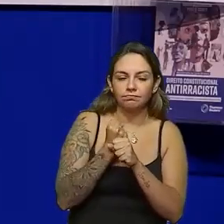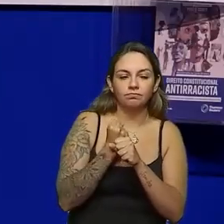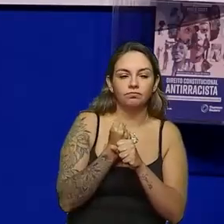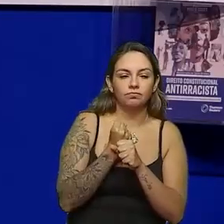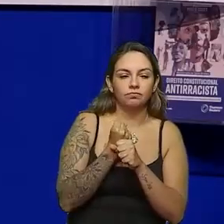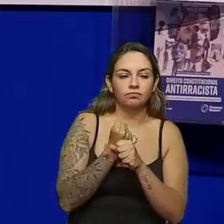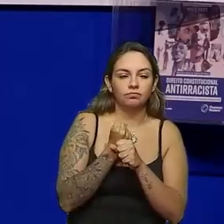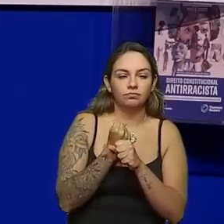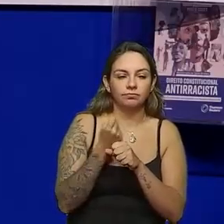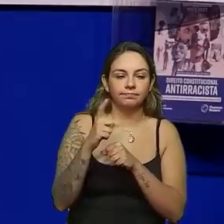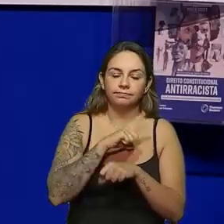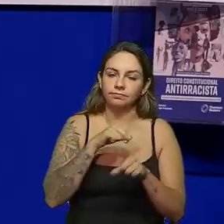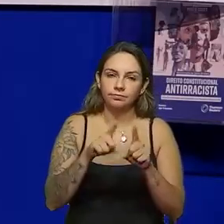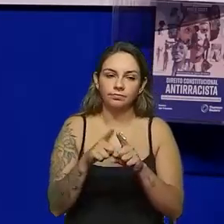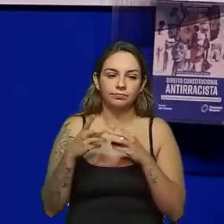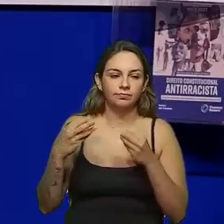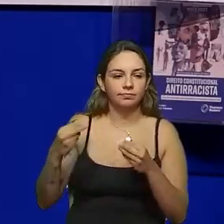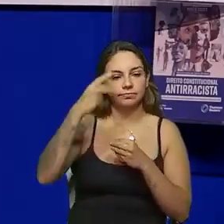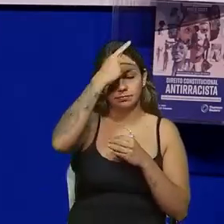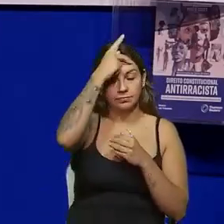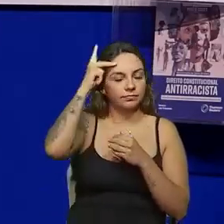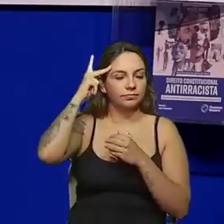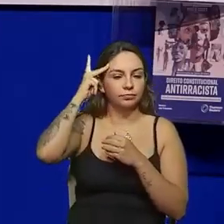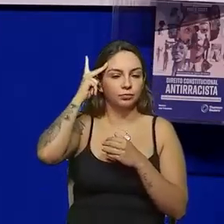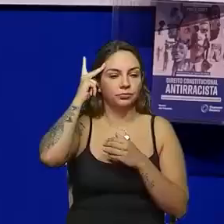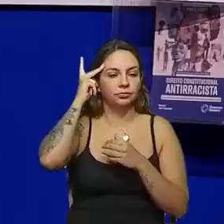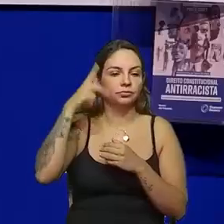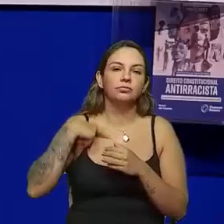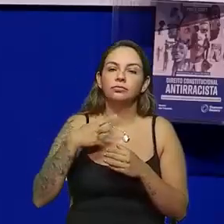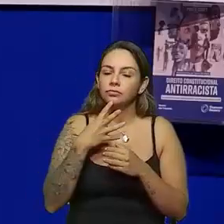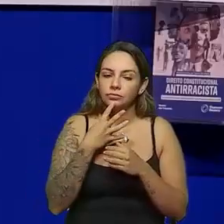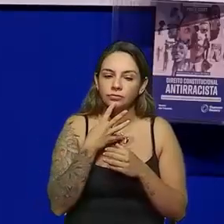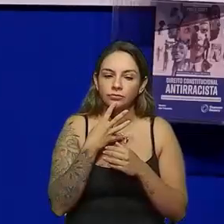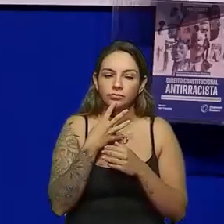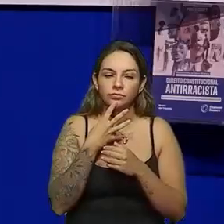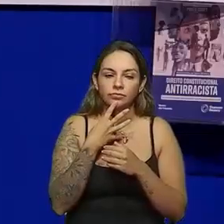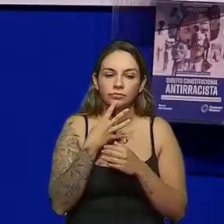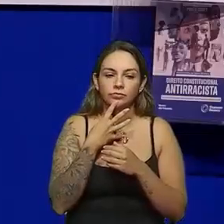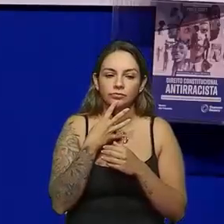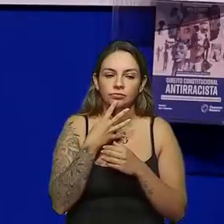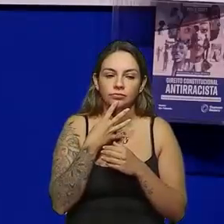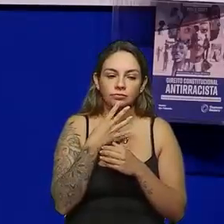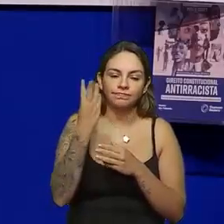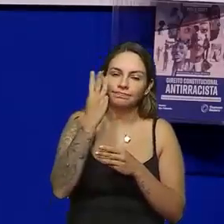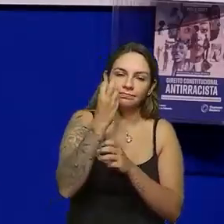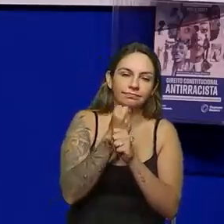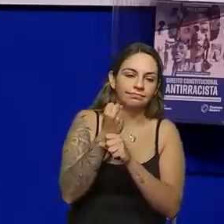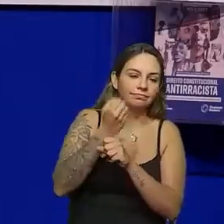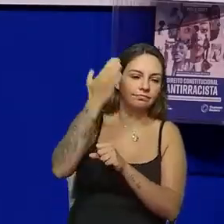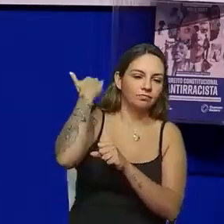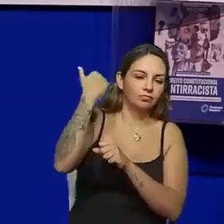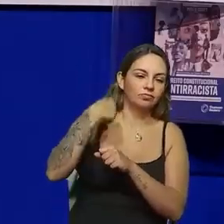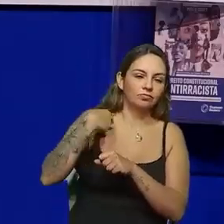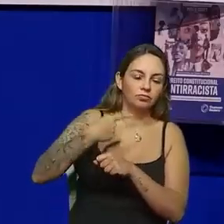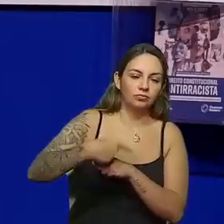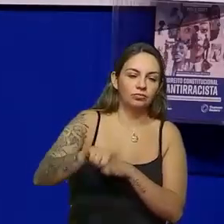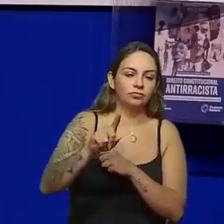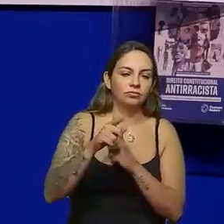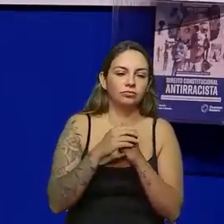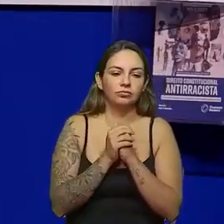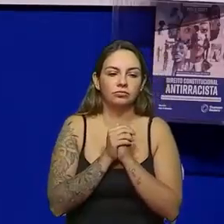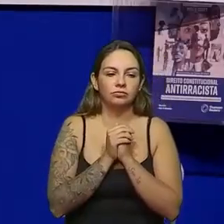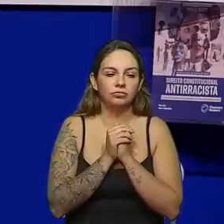anos, mas tem também uma porção de gente que eu conheço desde há 3 anos, quando eu fui